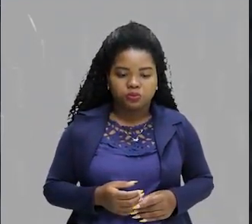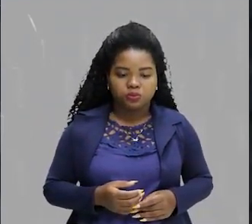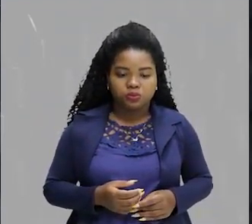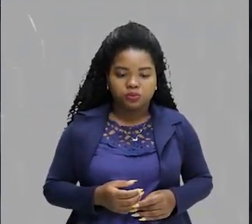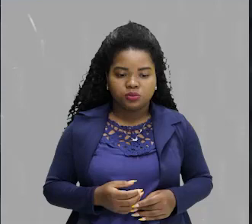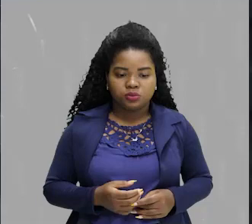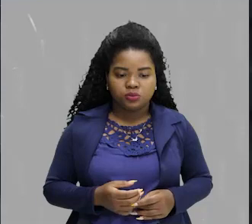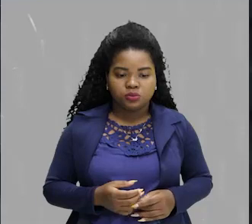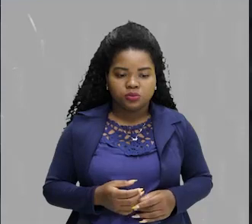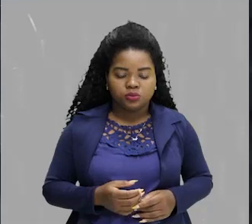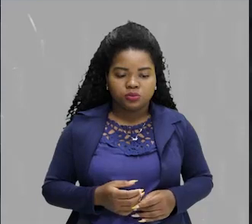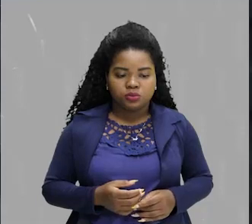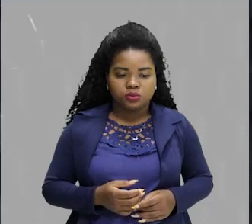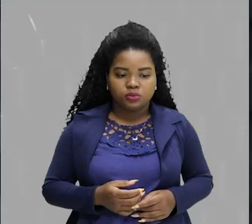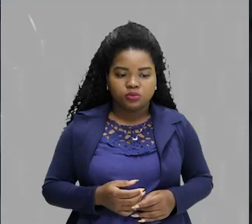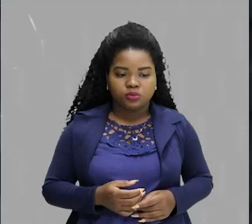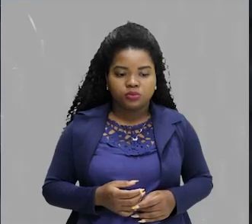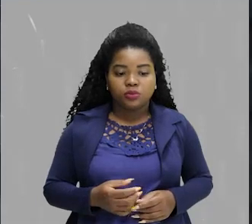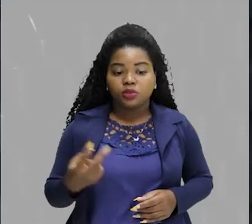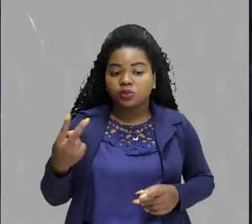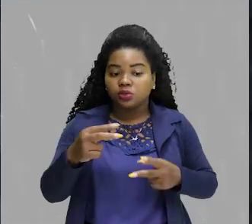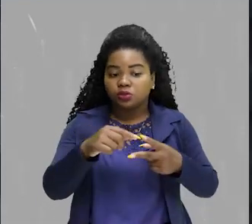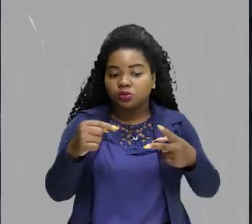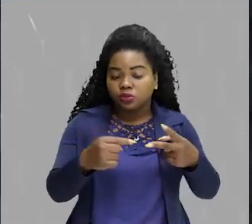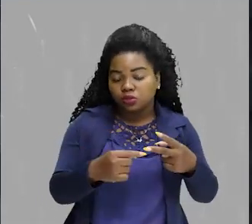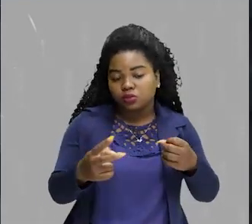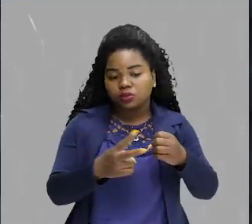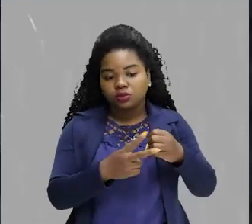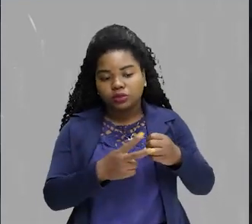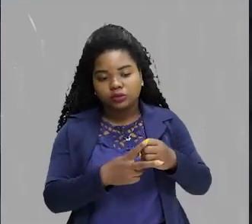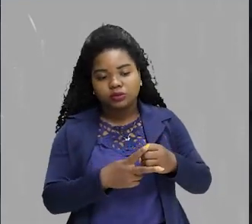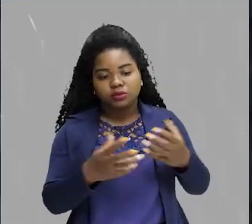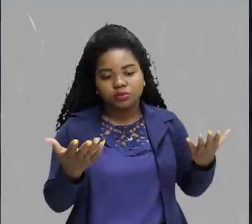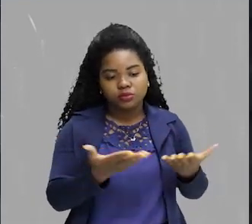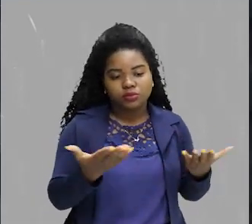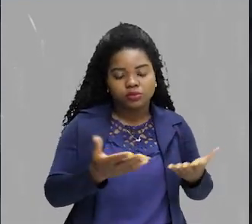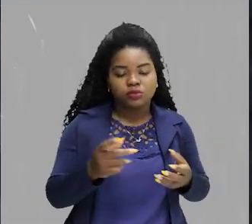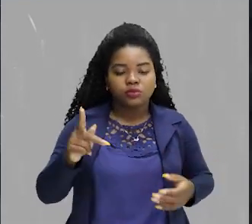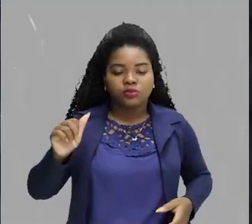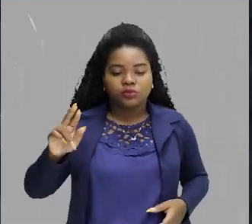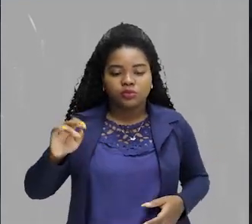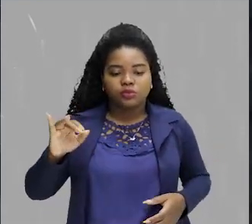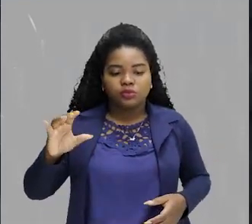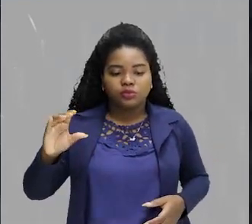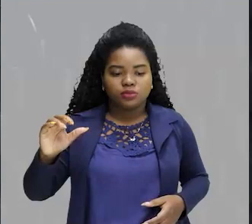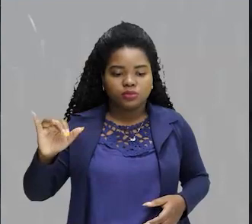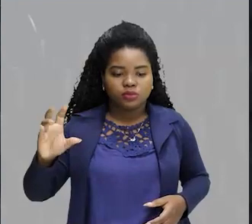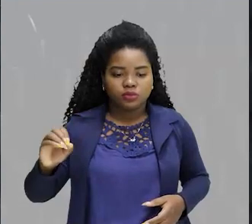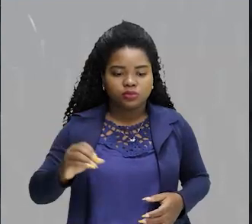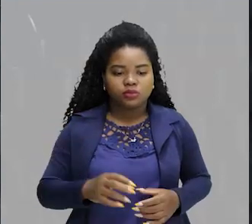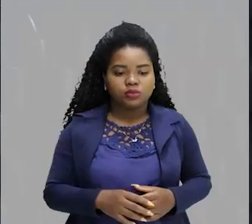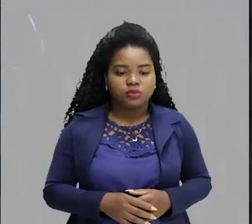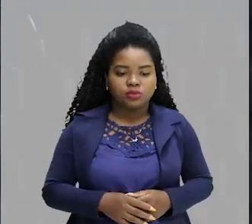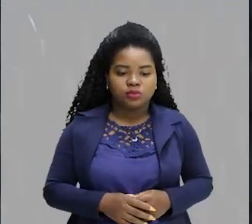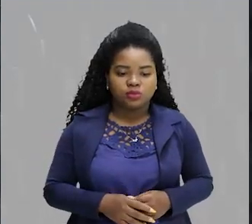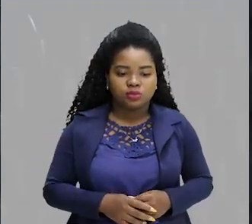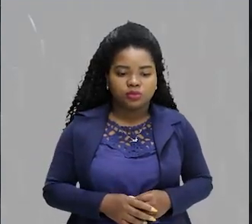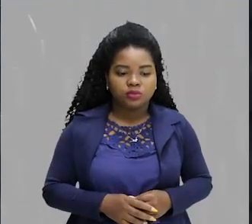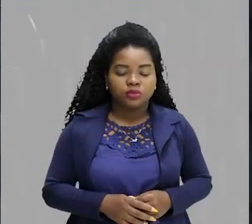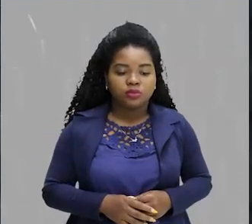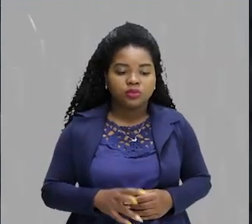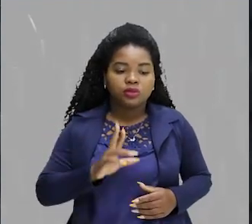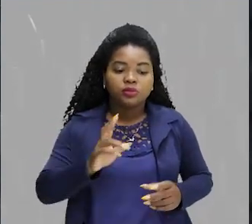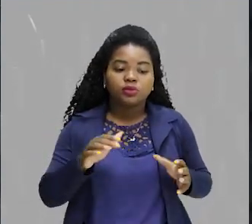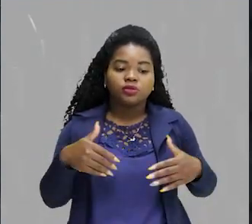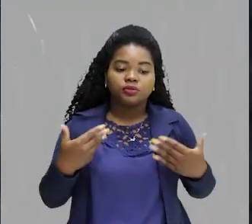to school. São dois verbos, um no presente e um no particípio. She went to school by car. Nossa resposta está